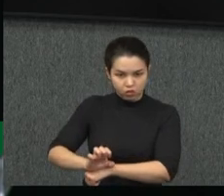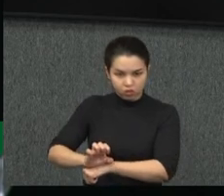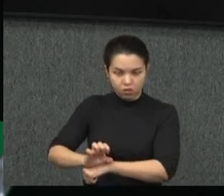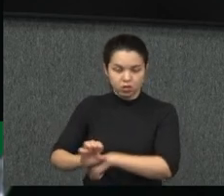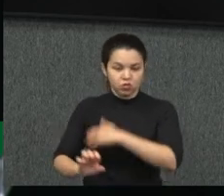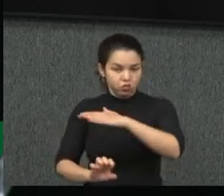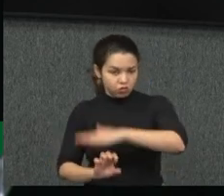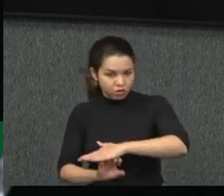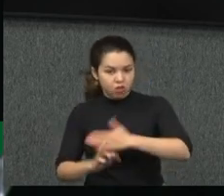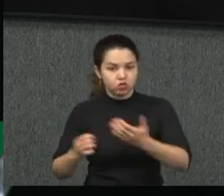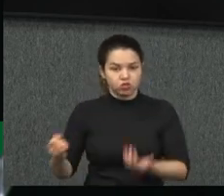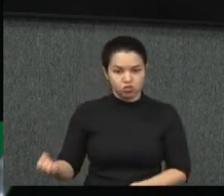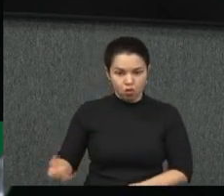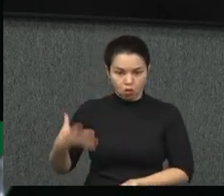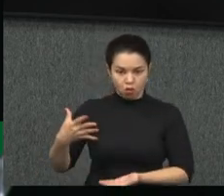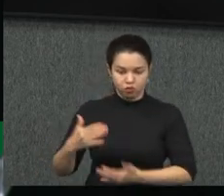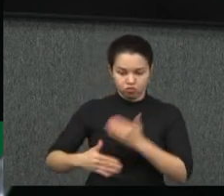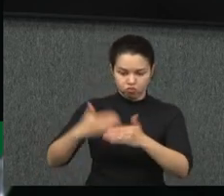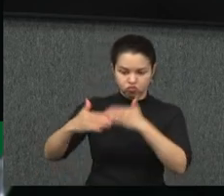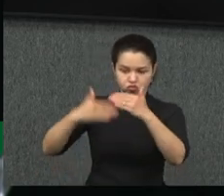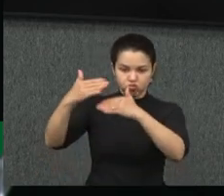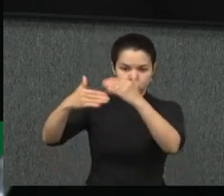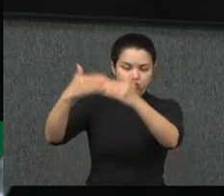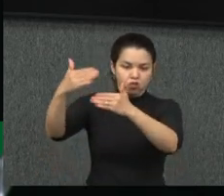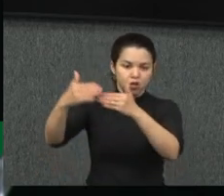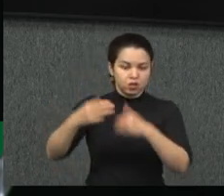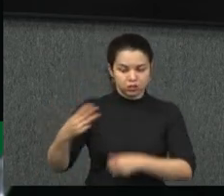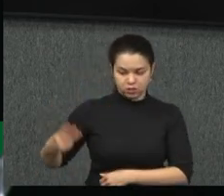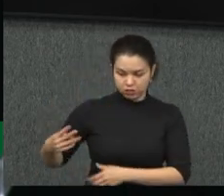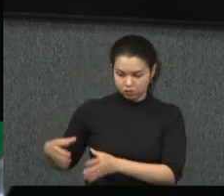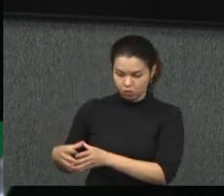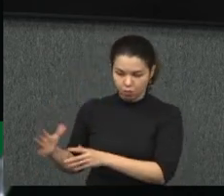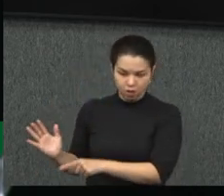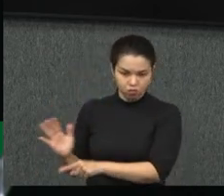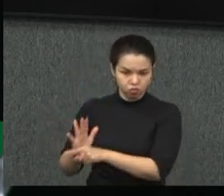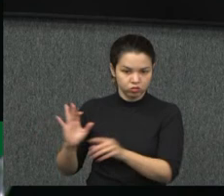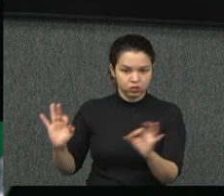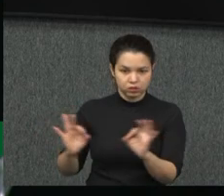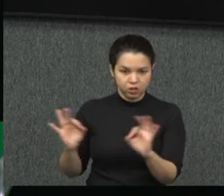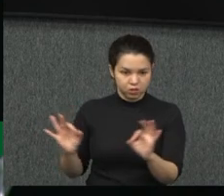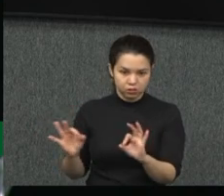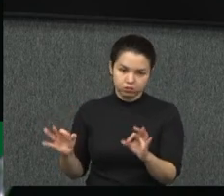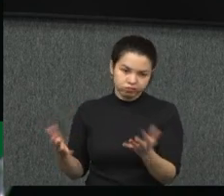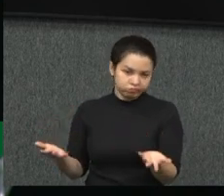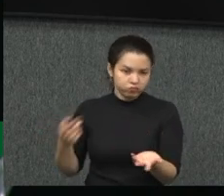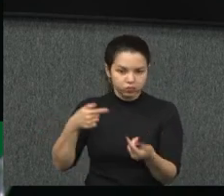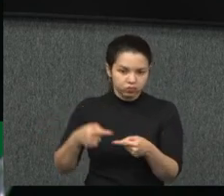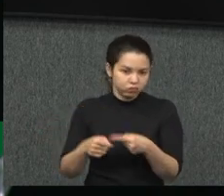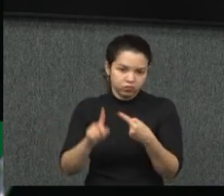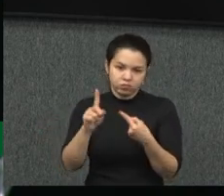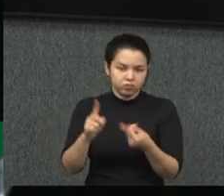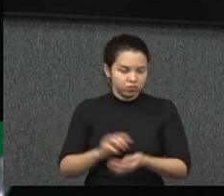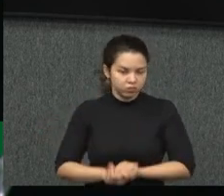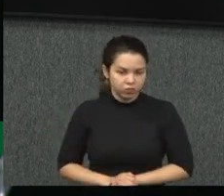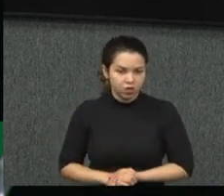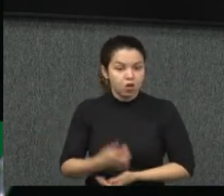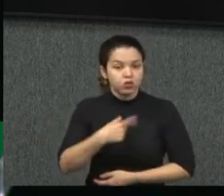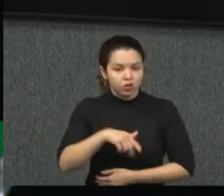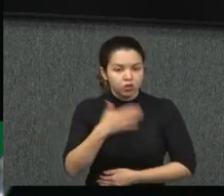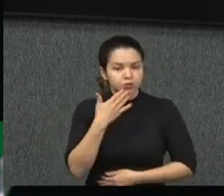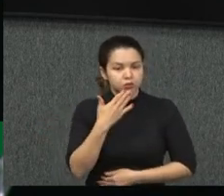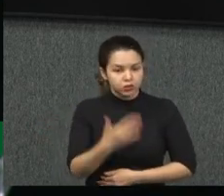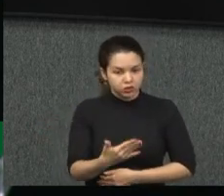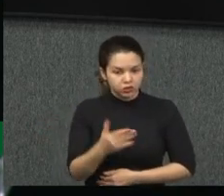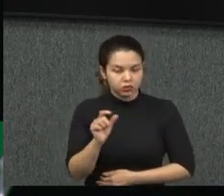atuação forte das entidades do terceiro setor. Então o nosso pedido é que os